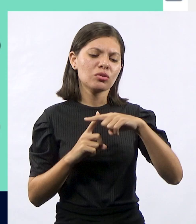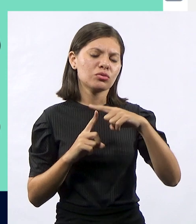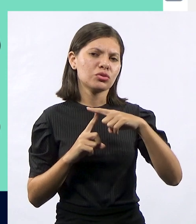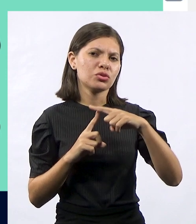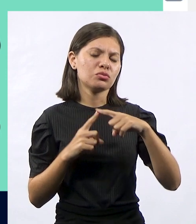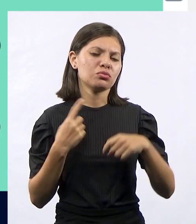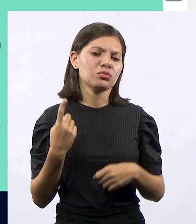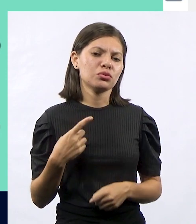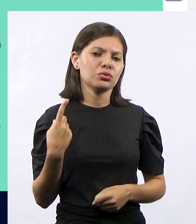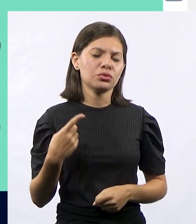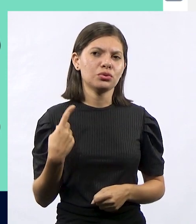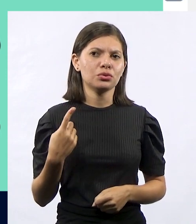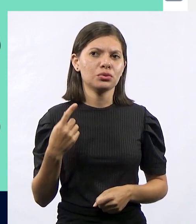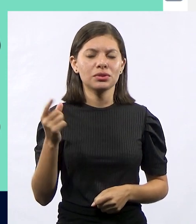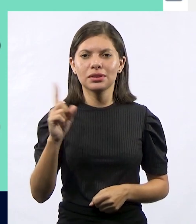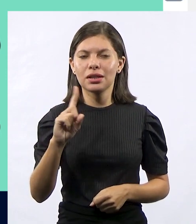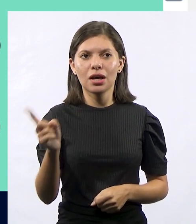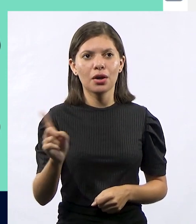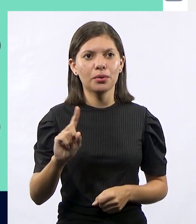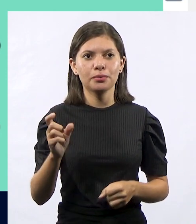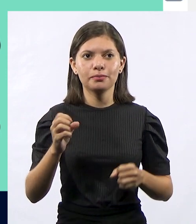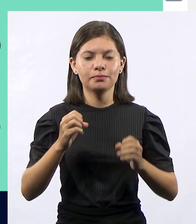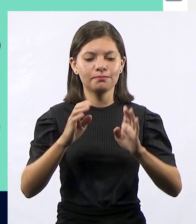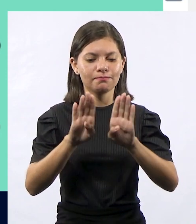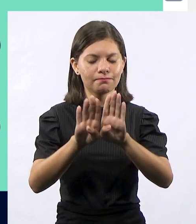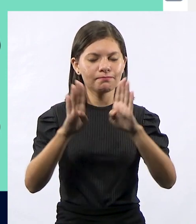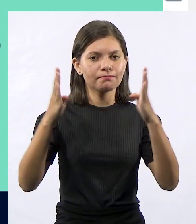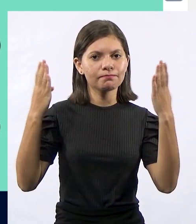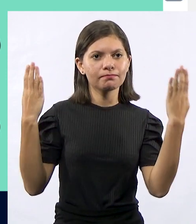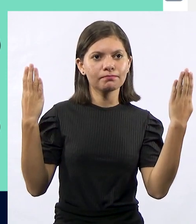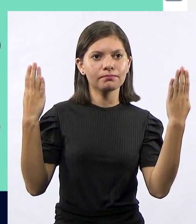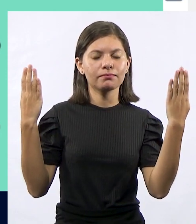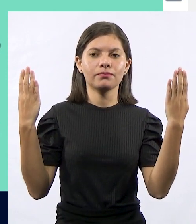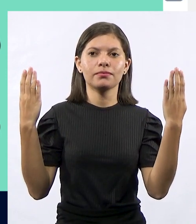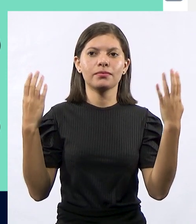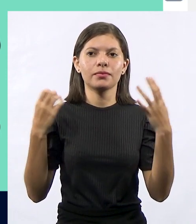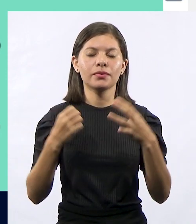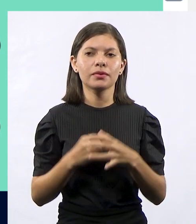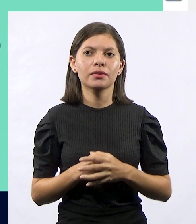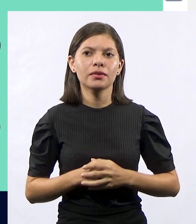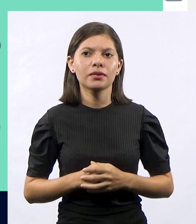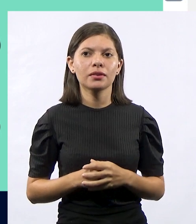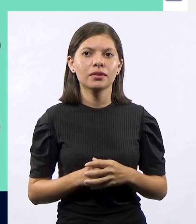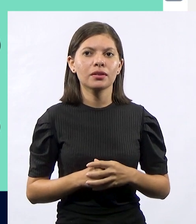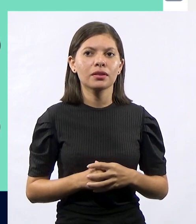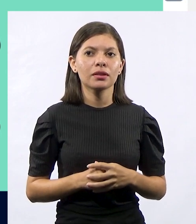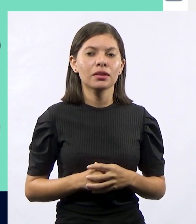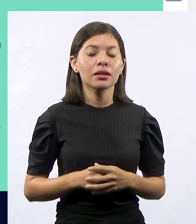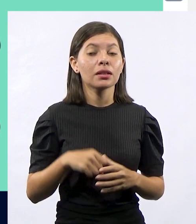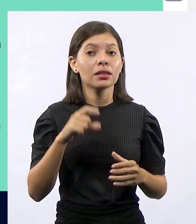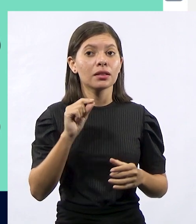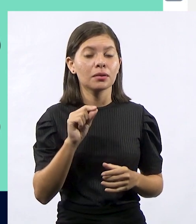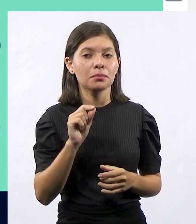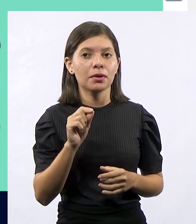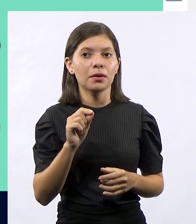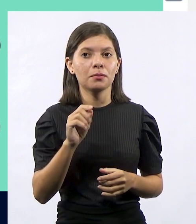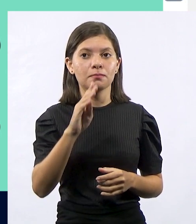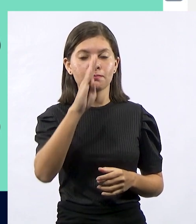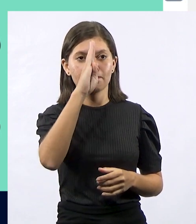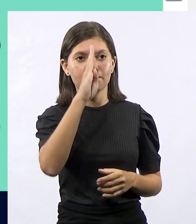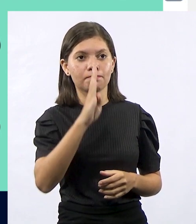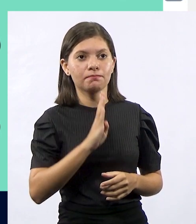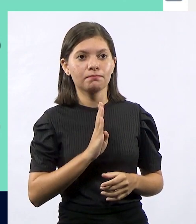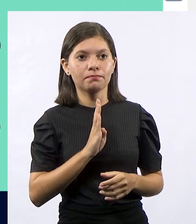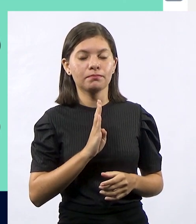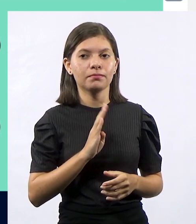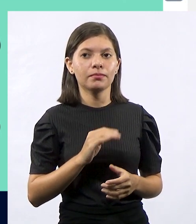um tipo de oferta. A oferta é aberta ao mercado, é aberta ao capital. A